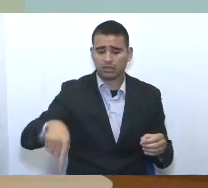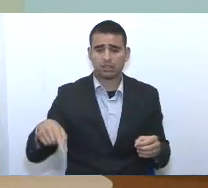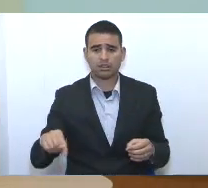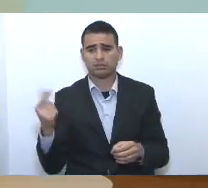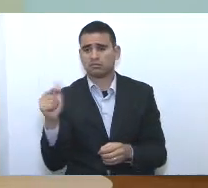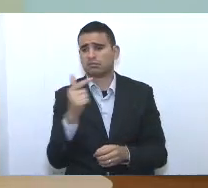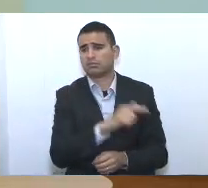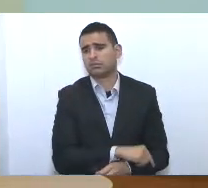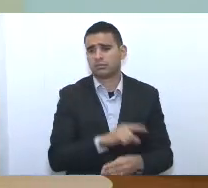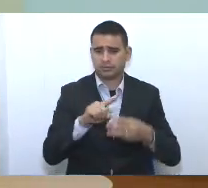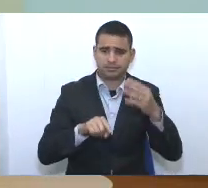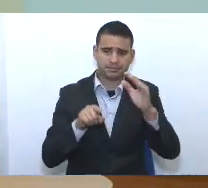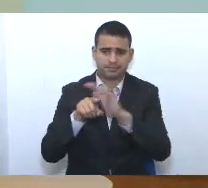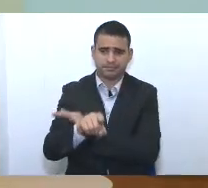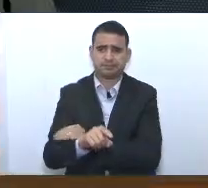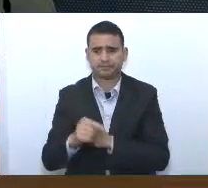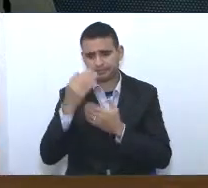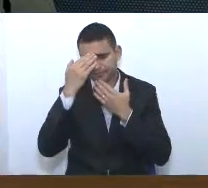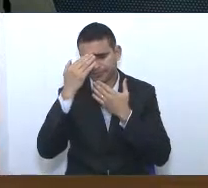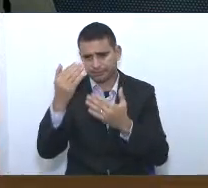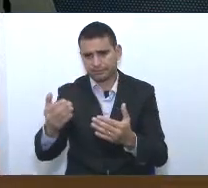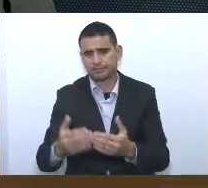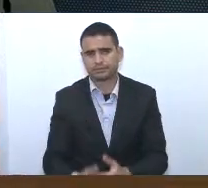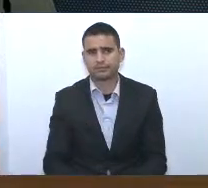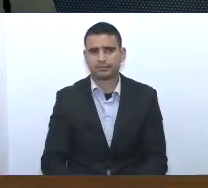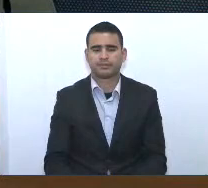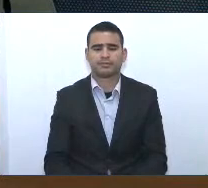minha parte. Obrigado.